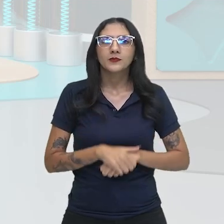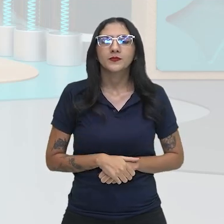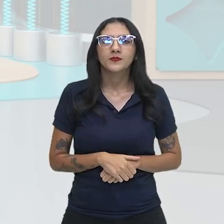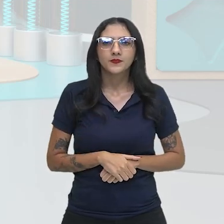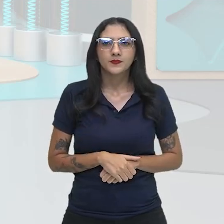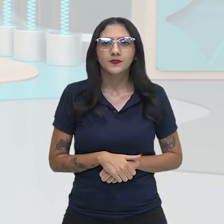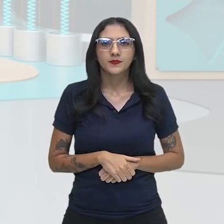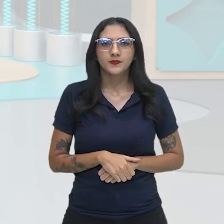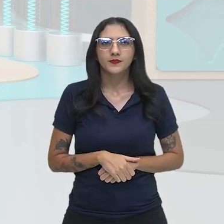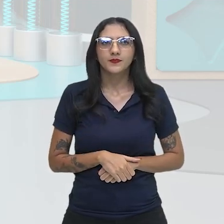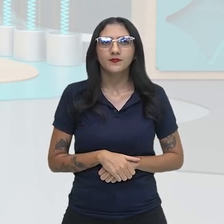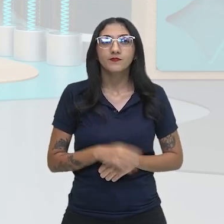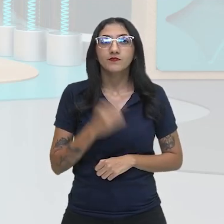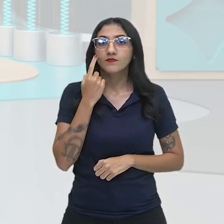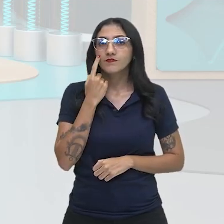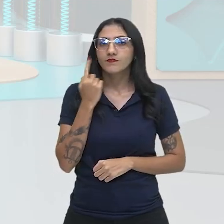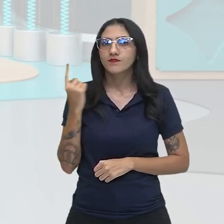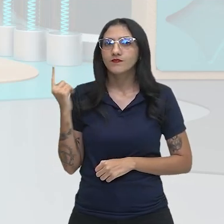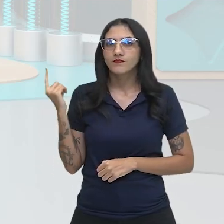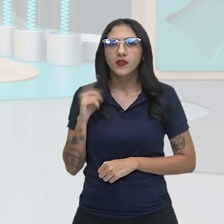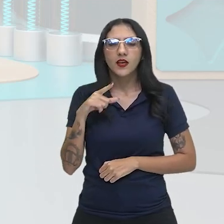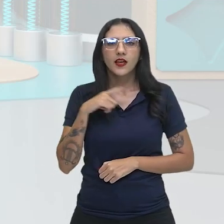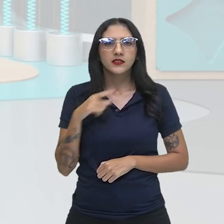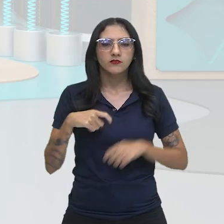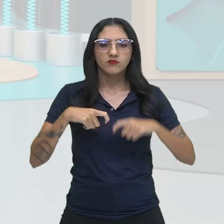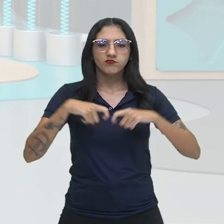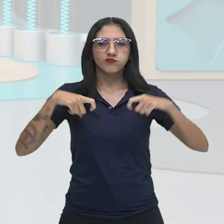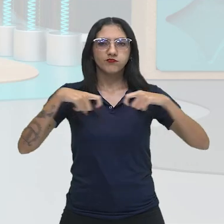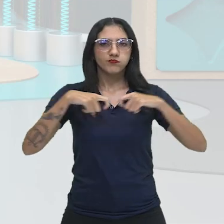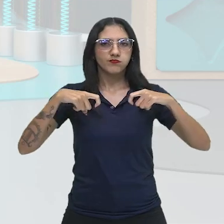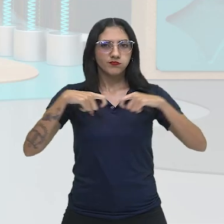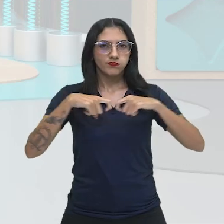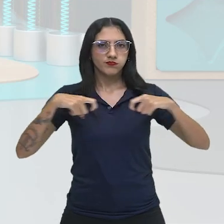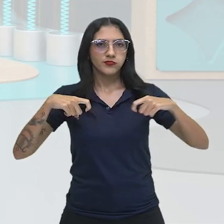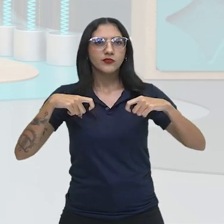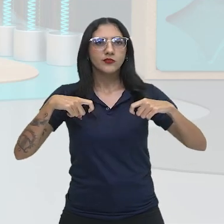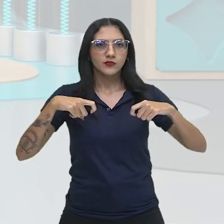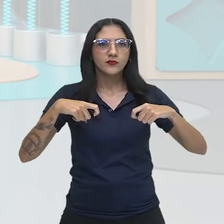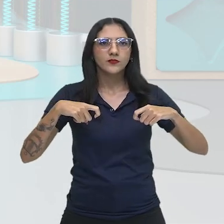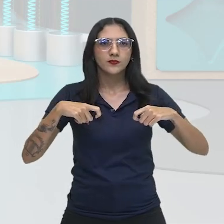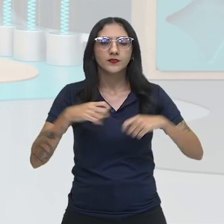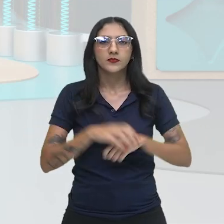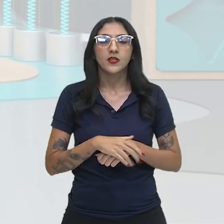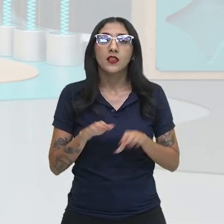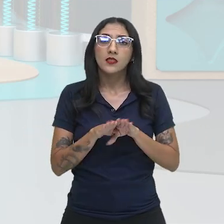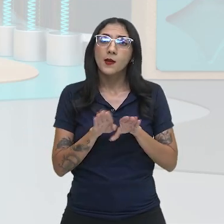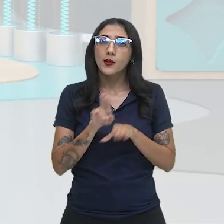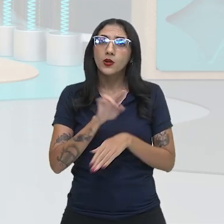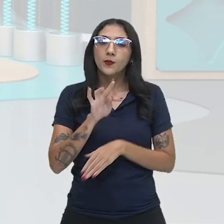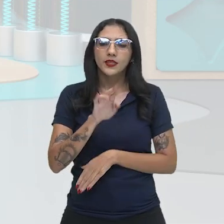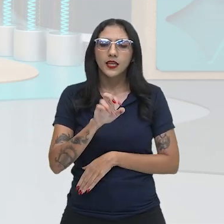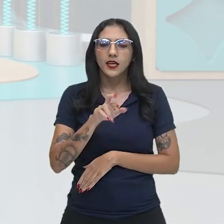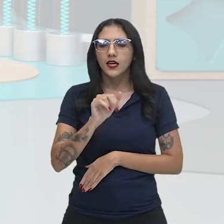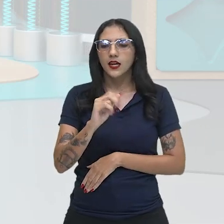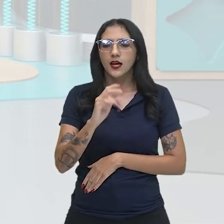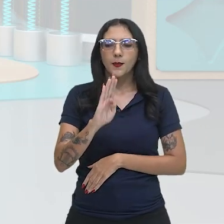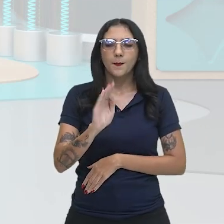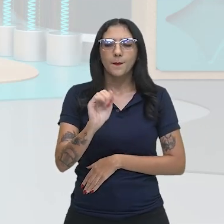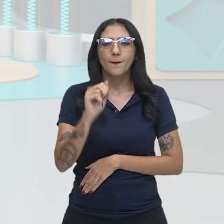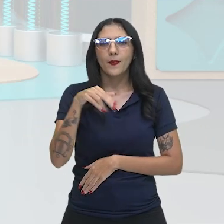Muito bem, nós temos as faixas elásticas, chamadas também de TheraBands, né? Que